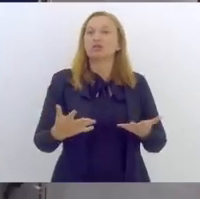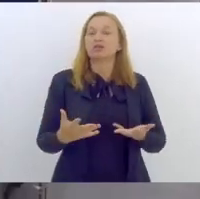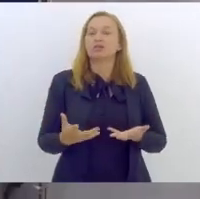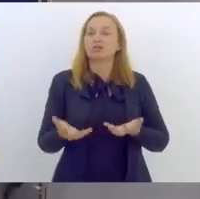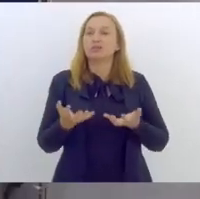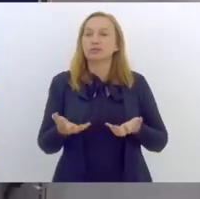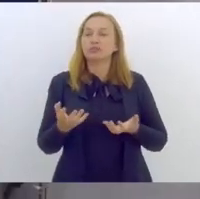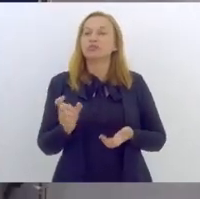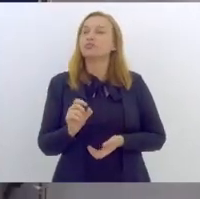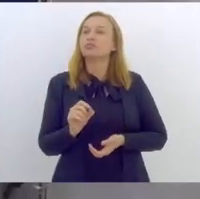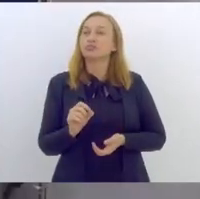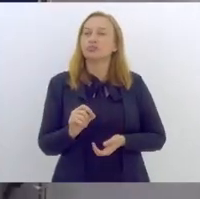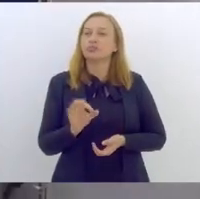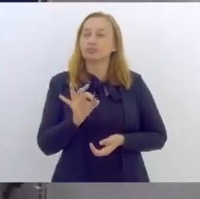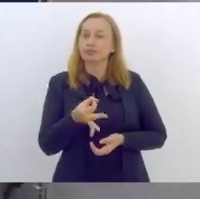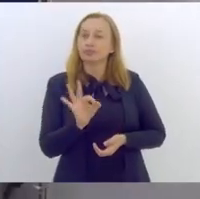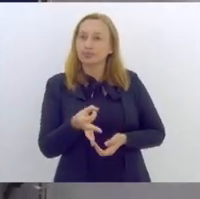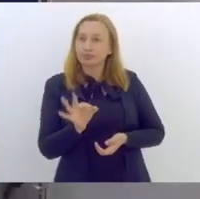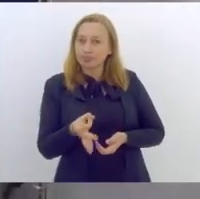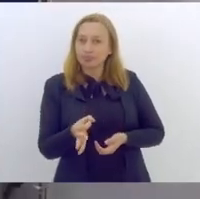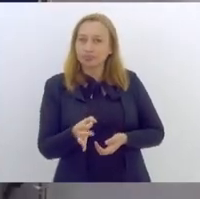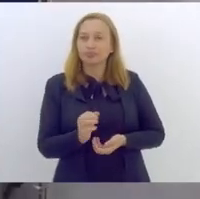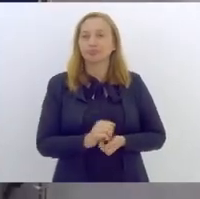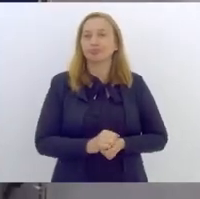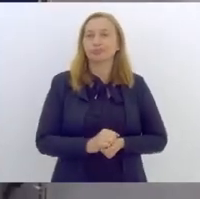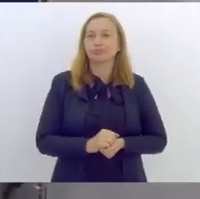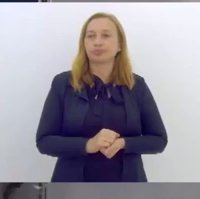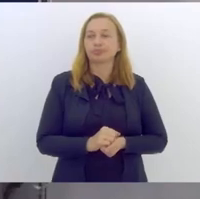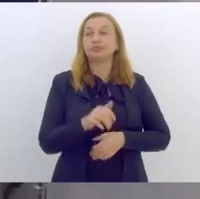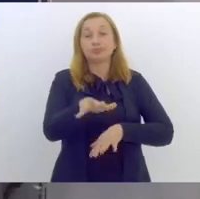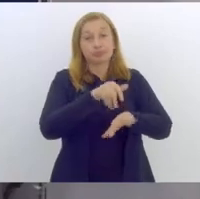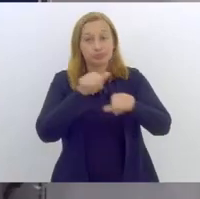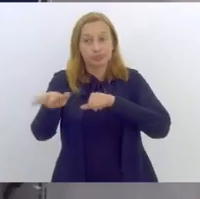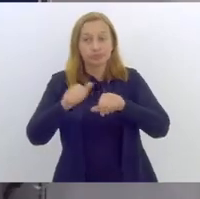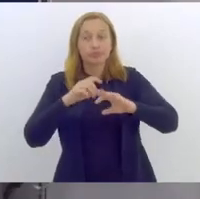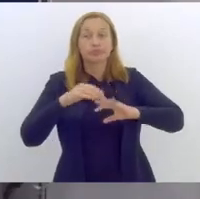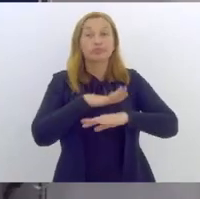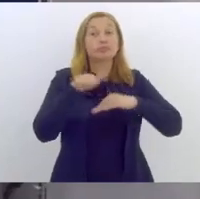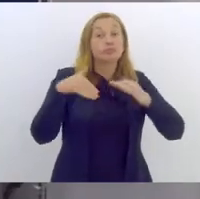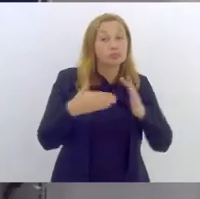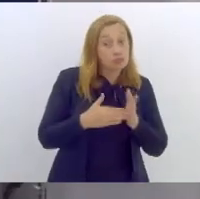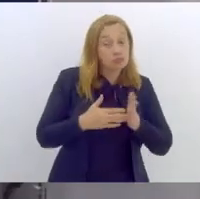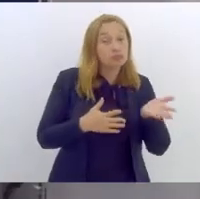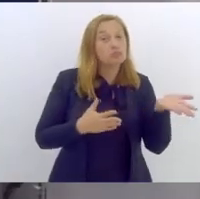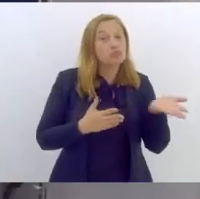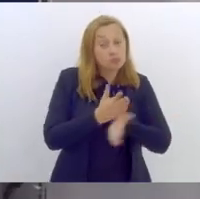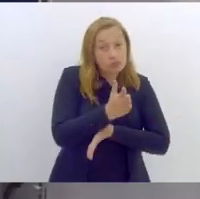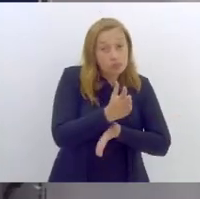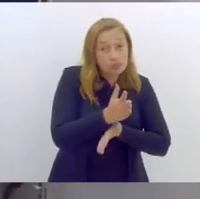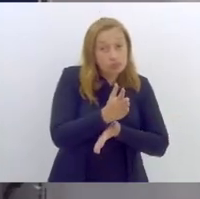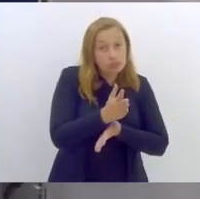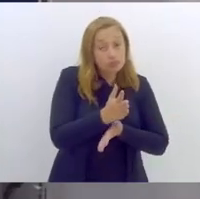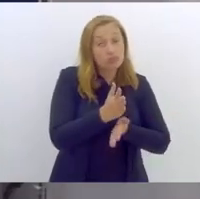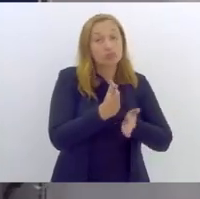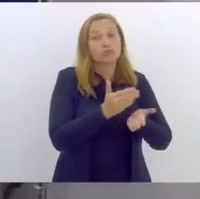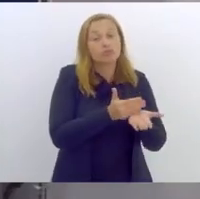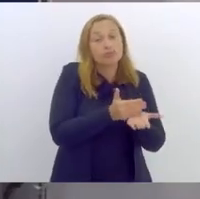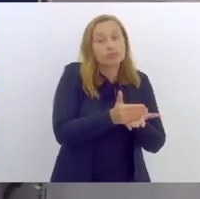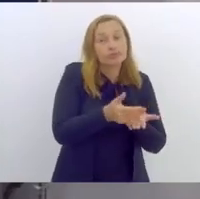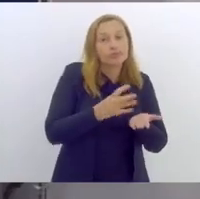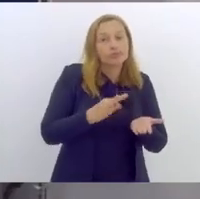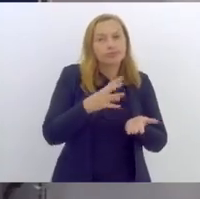né de que sejam convocados todos esses aprovados partindo do princípio